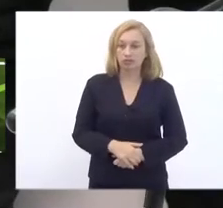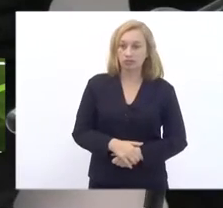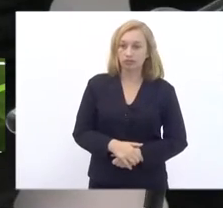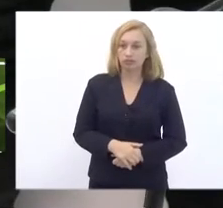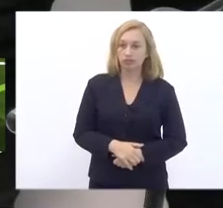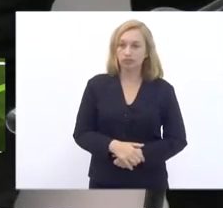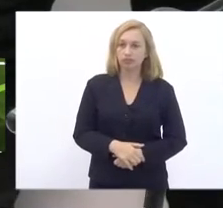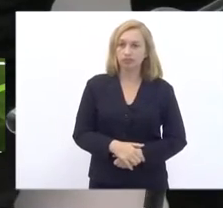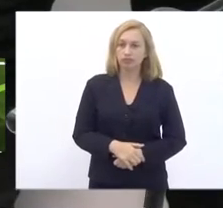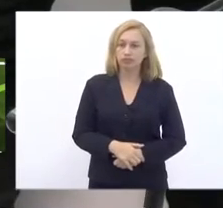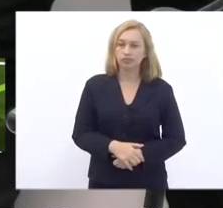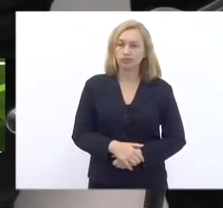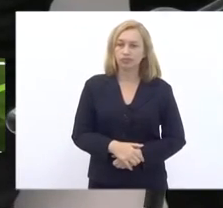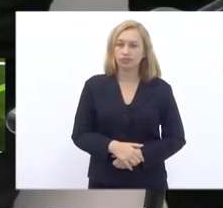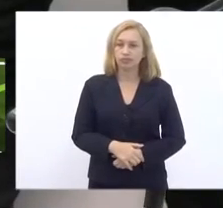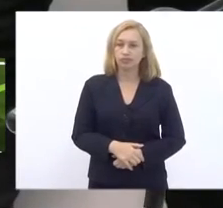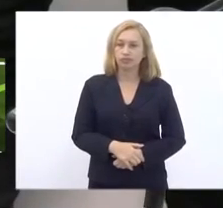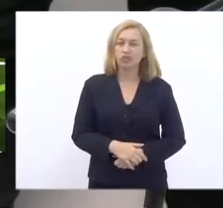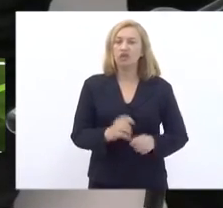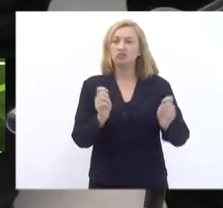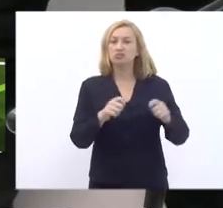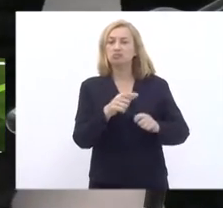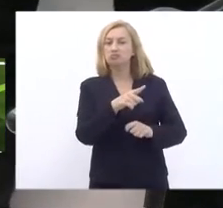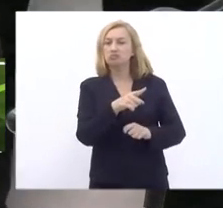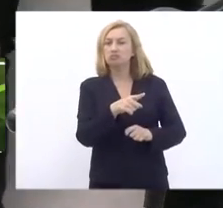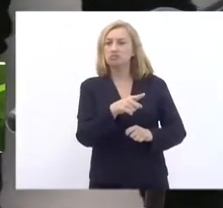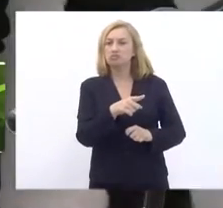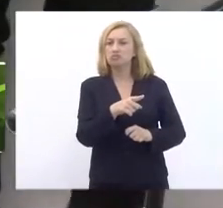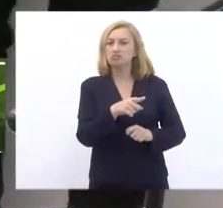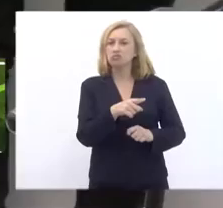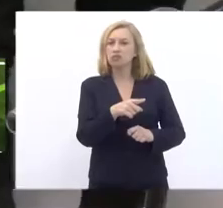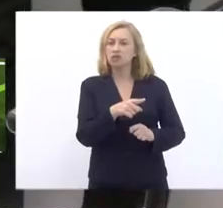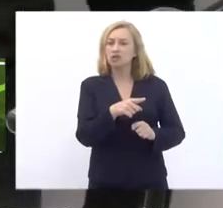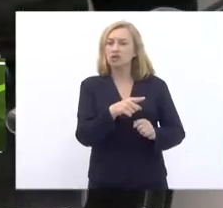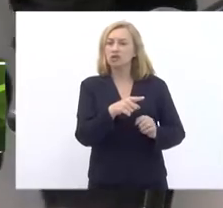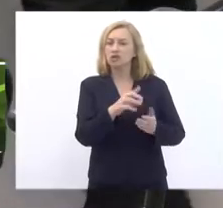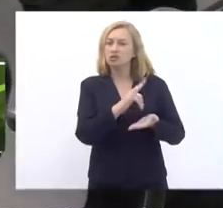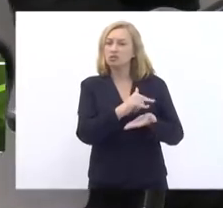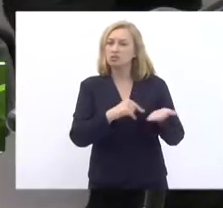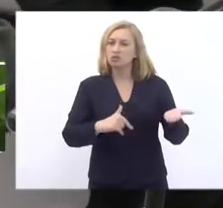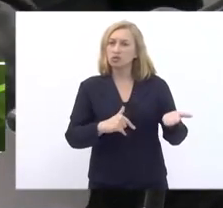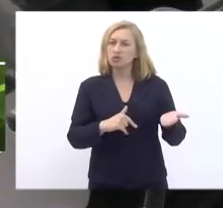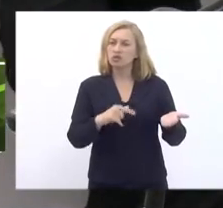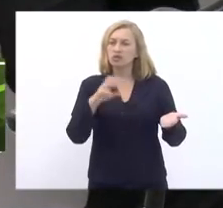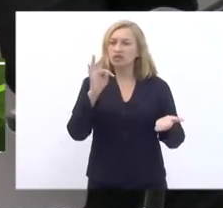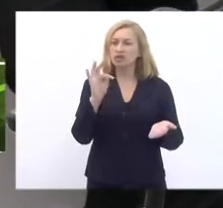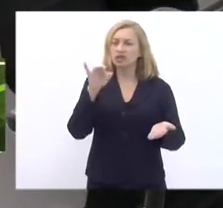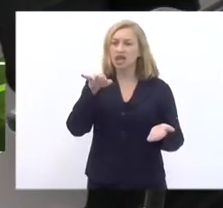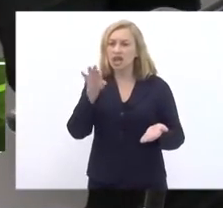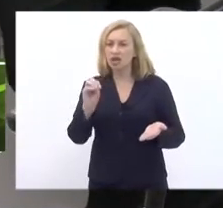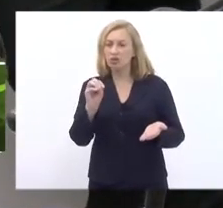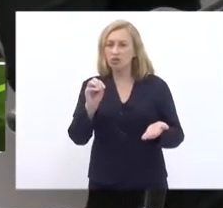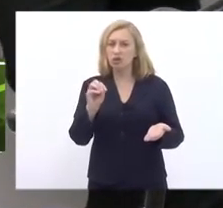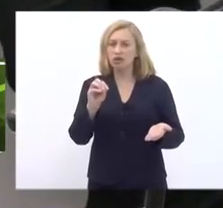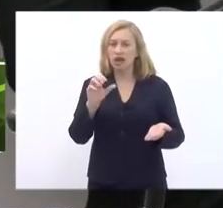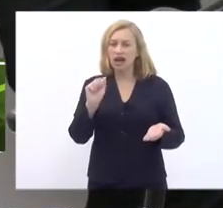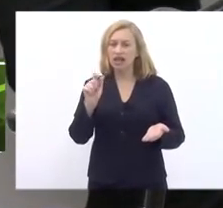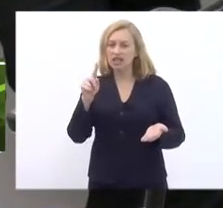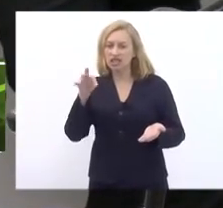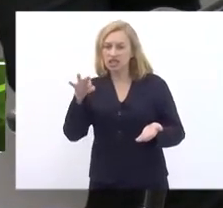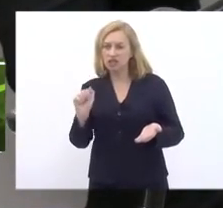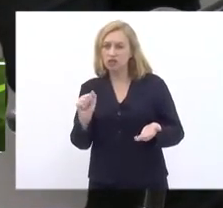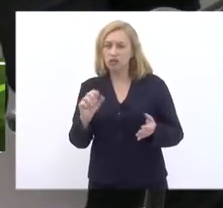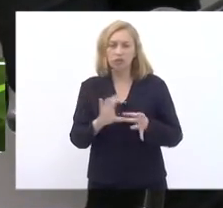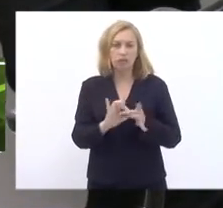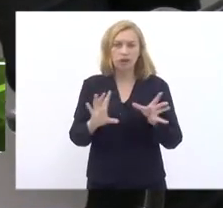E terceiro, esta compensação, os termos aditivos, permite as mais diversas